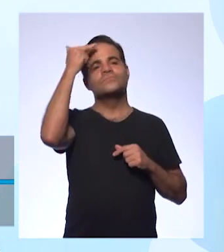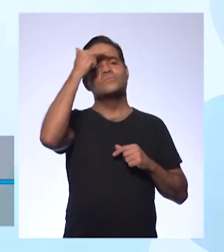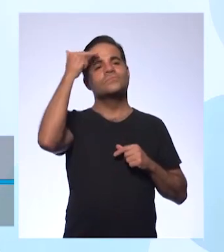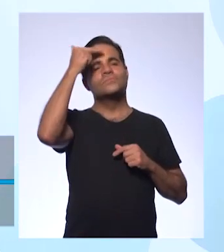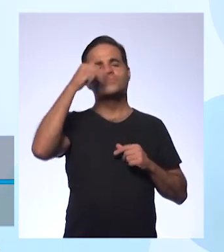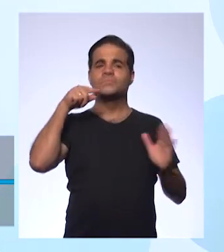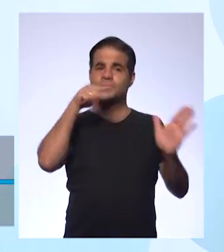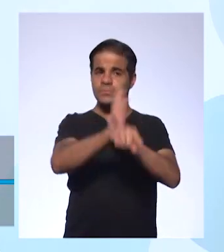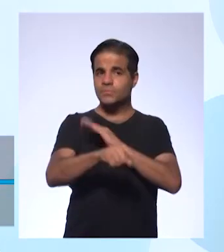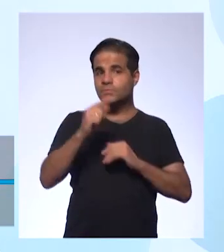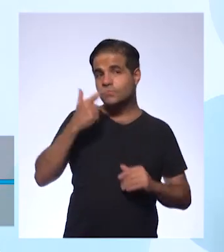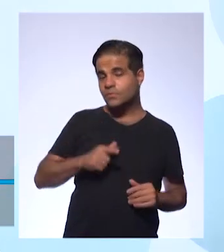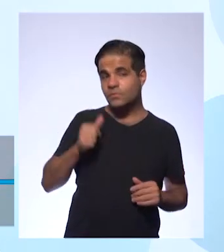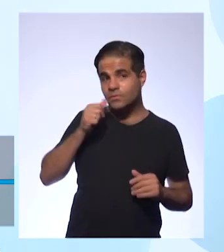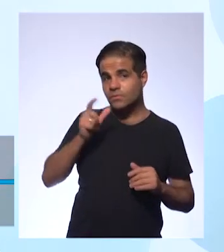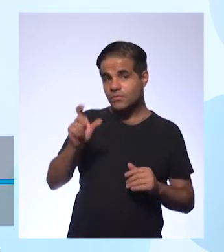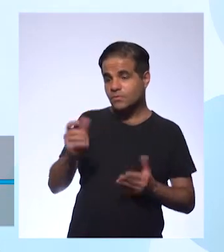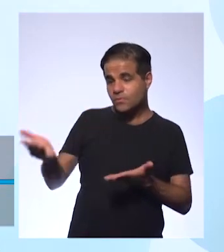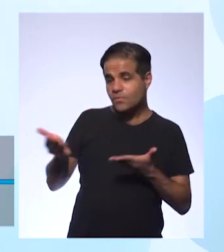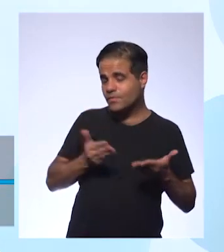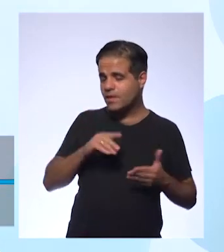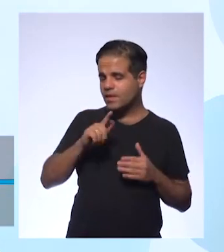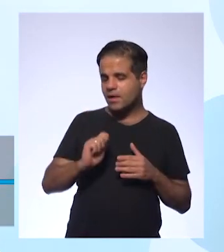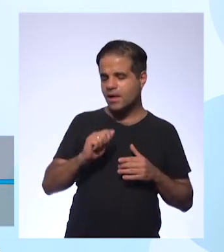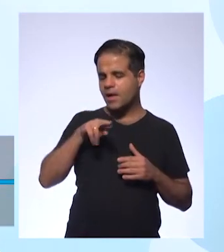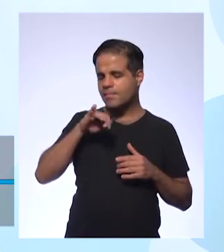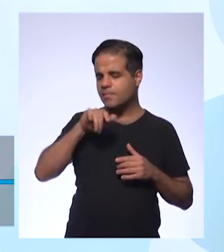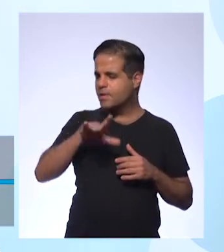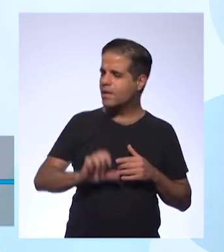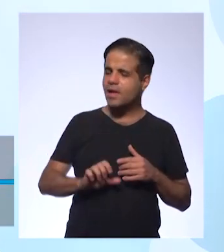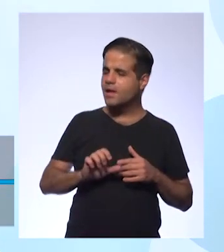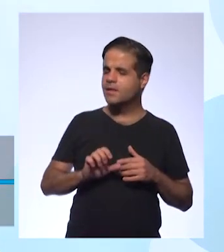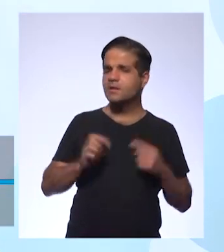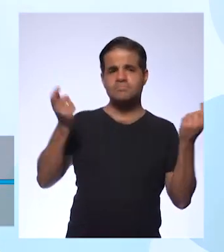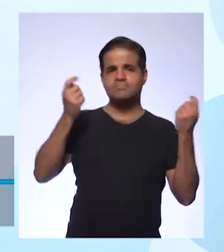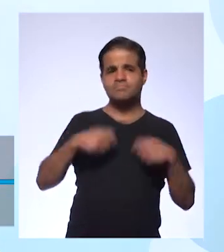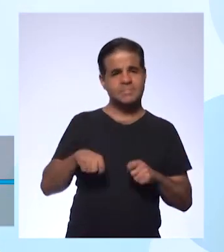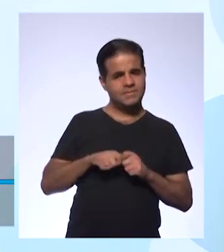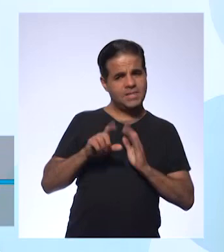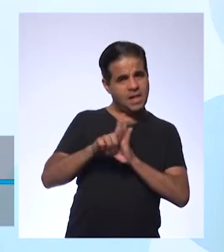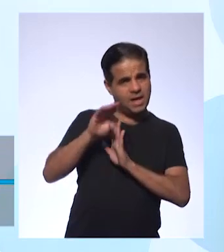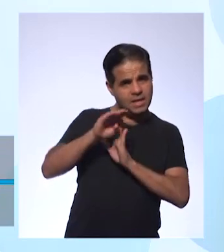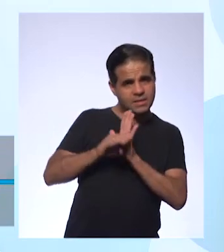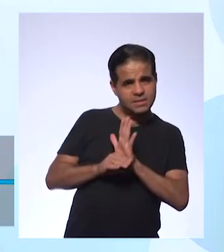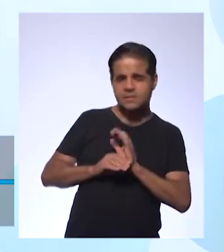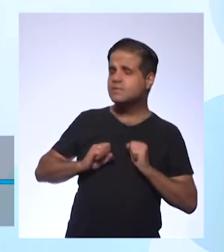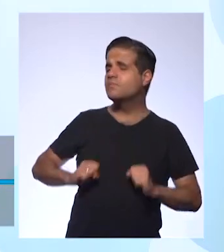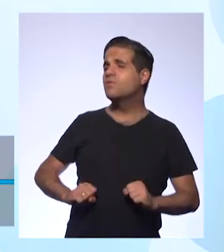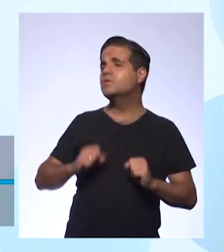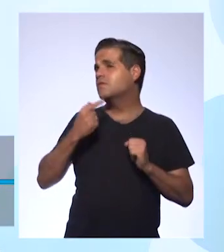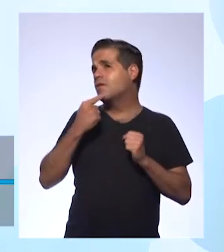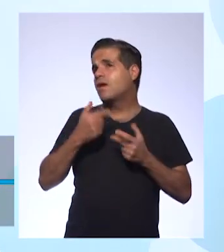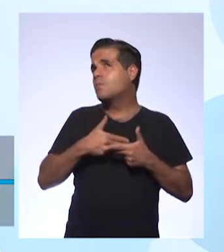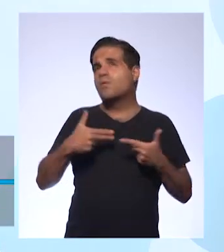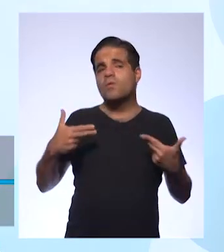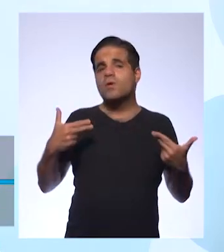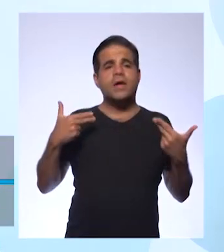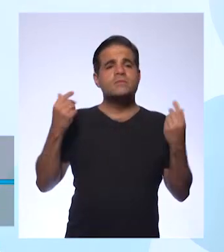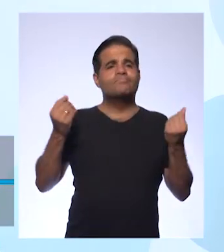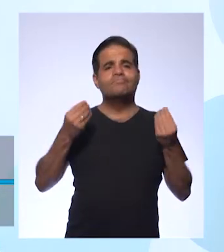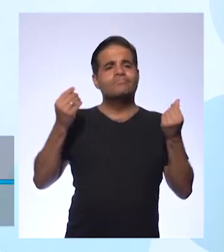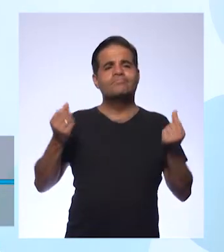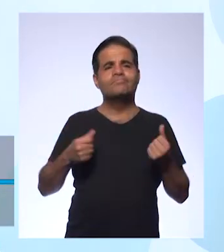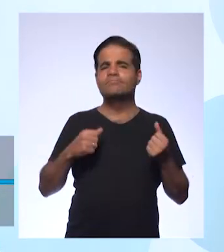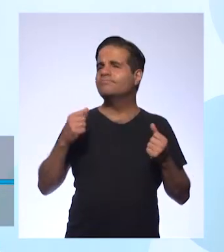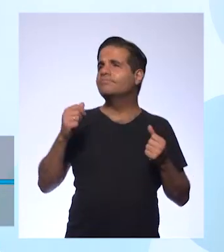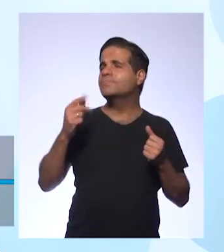pergunto novamente para a nossa convidada de hoje, Gabriele, não precisa fazer a lista. Você pode falar para a gente um grande gol